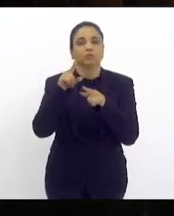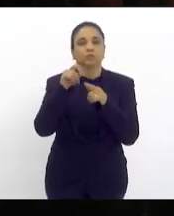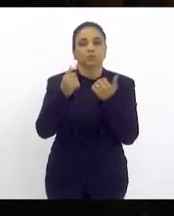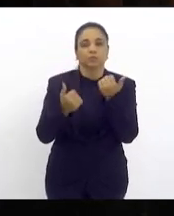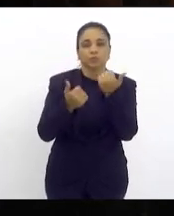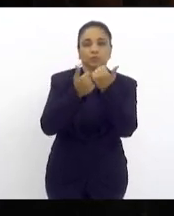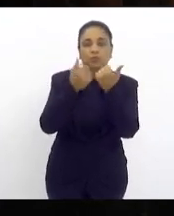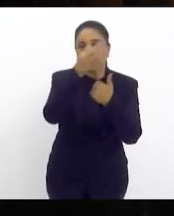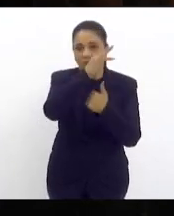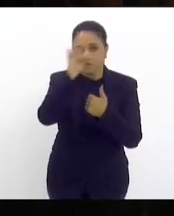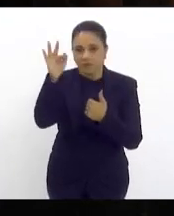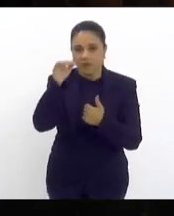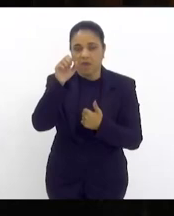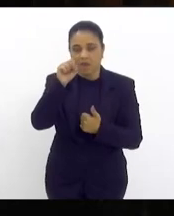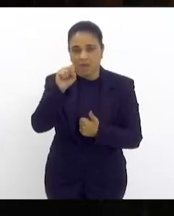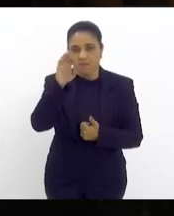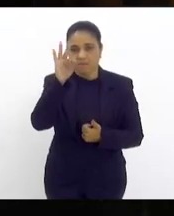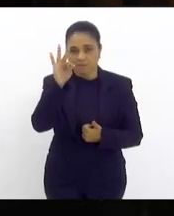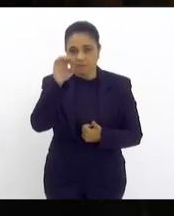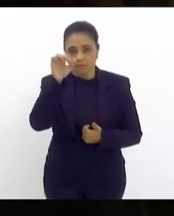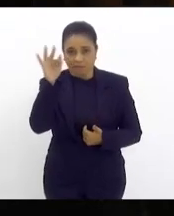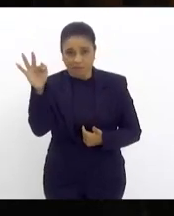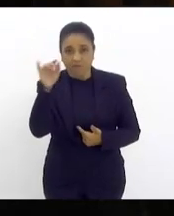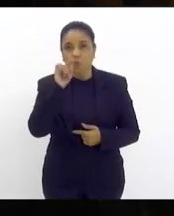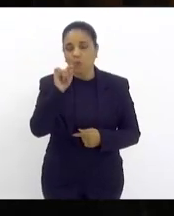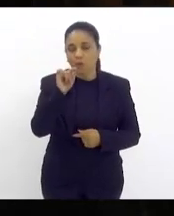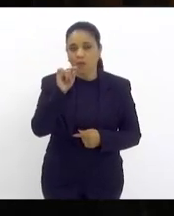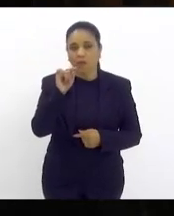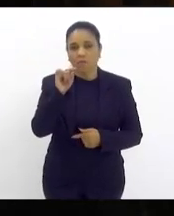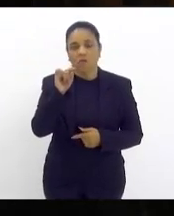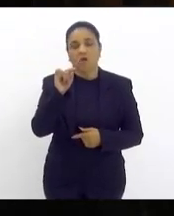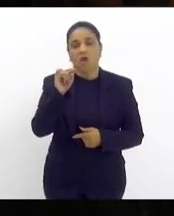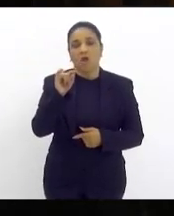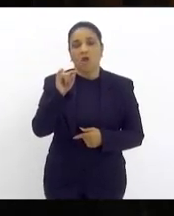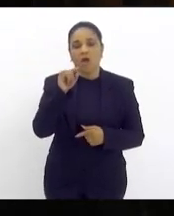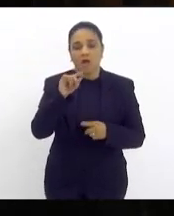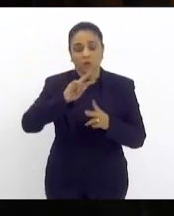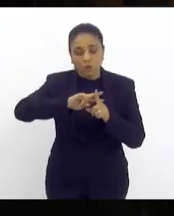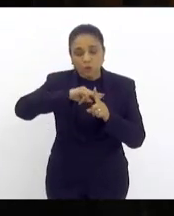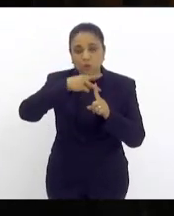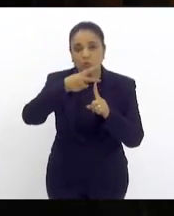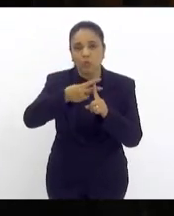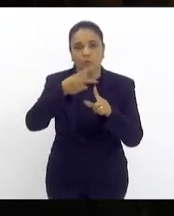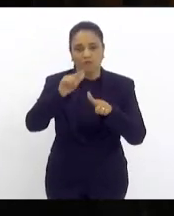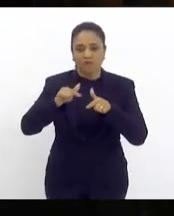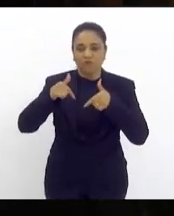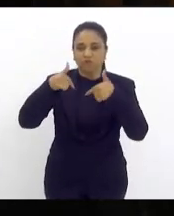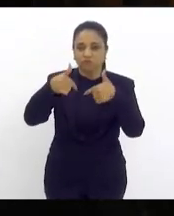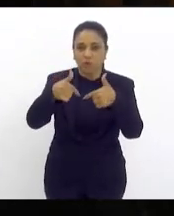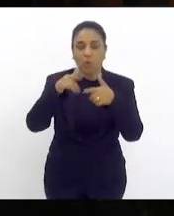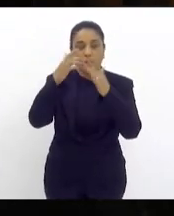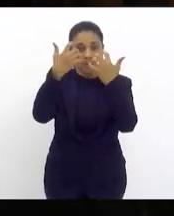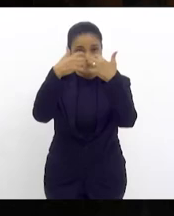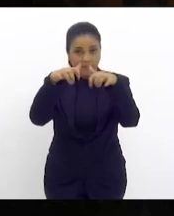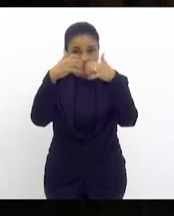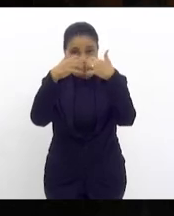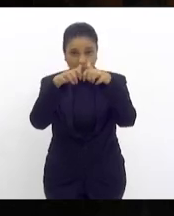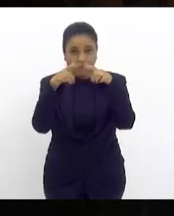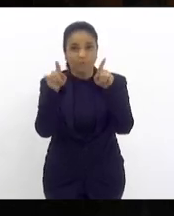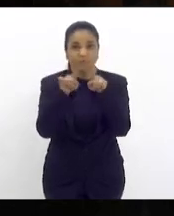o STF para derrubar a covardia da dupla função em Petrópolis assim como outras